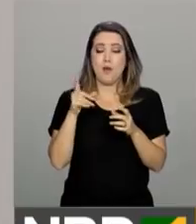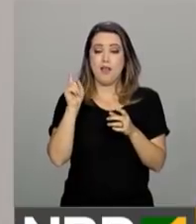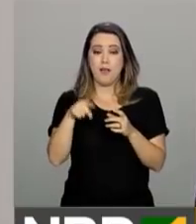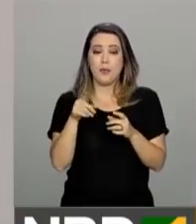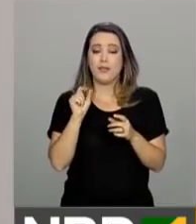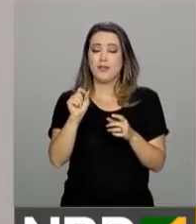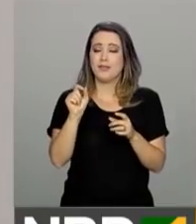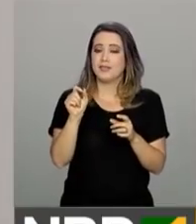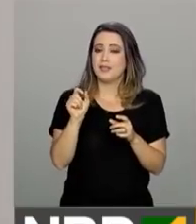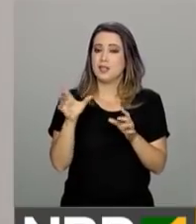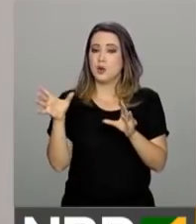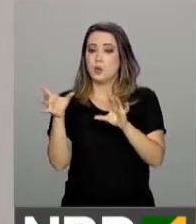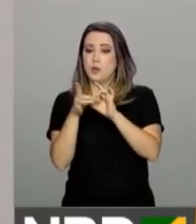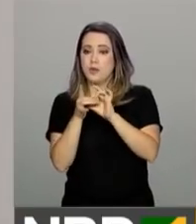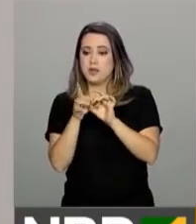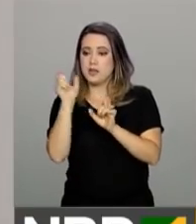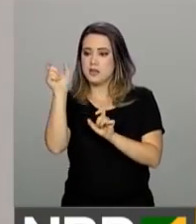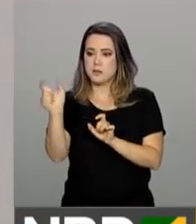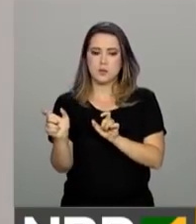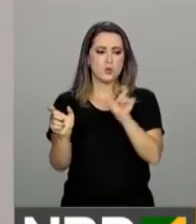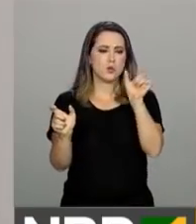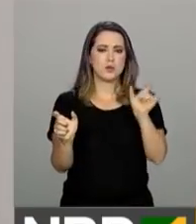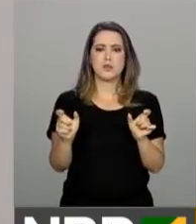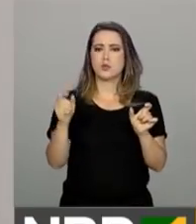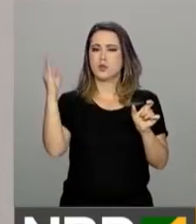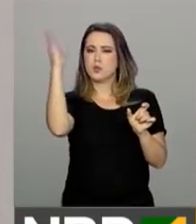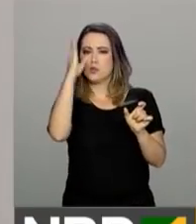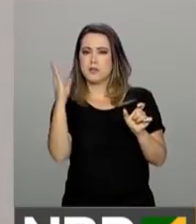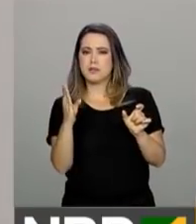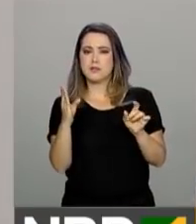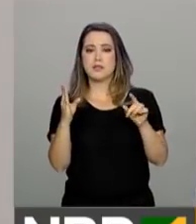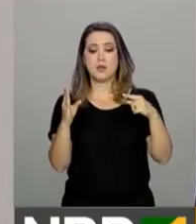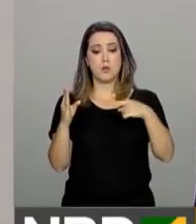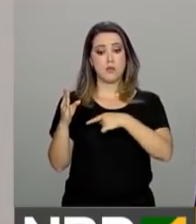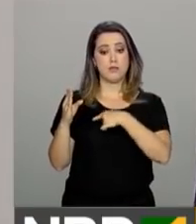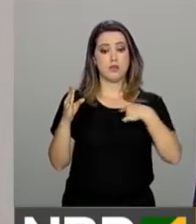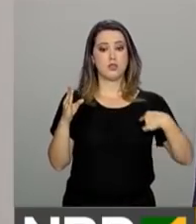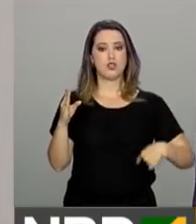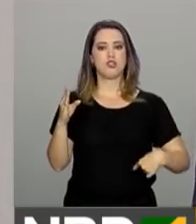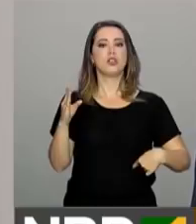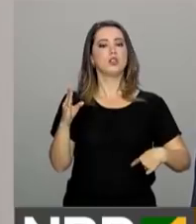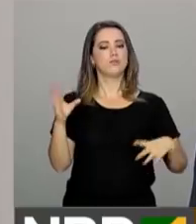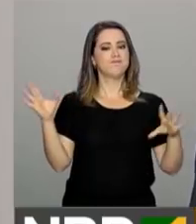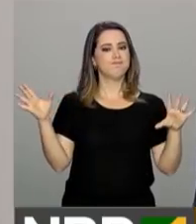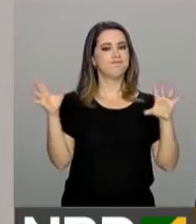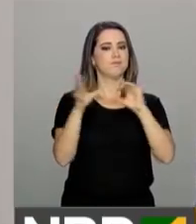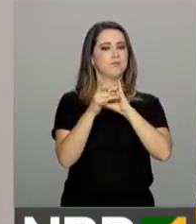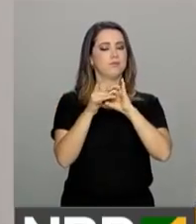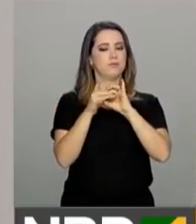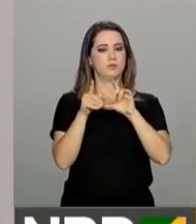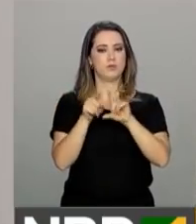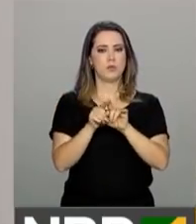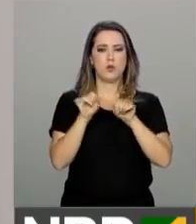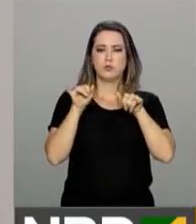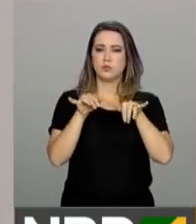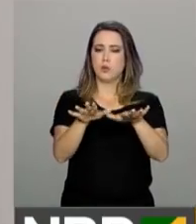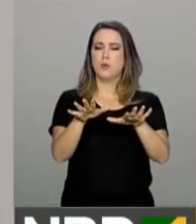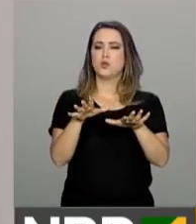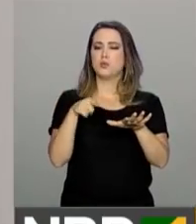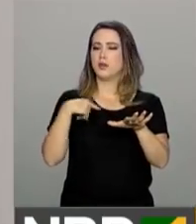e nós estamos naturalmente trabalhando já há bastante tempo para multiplicar iniciativas de educação